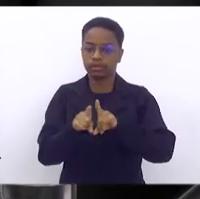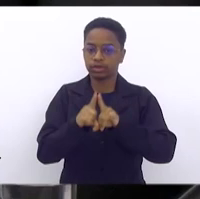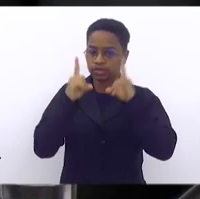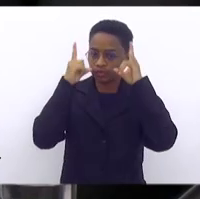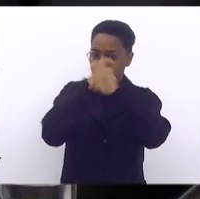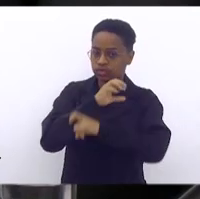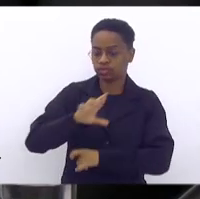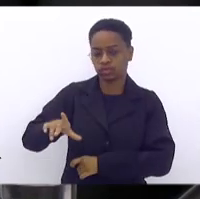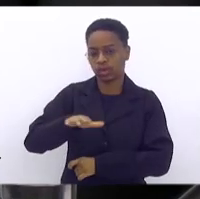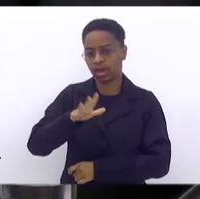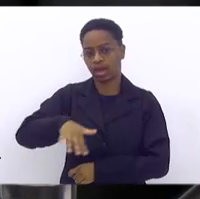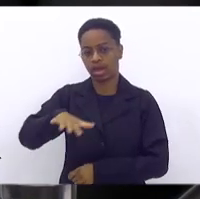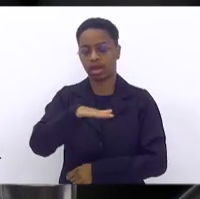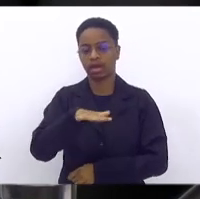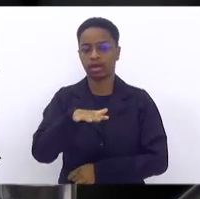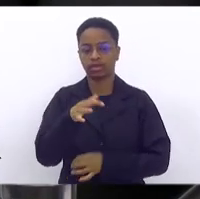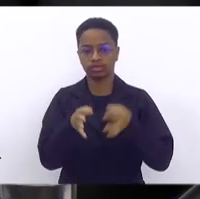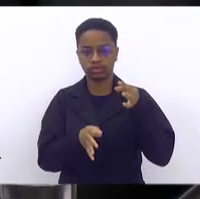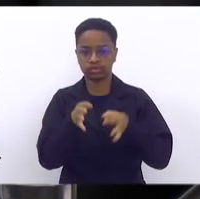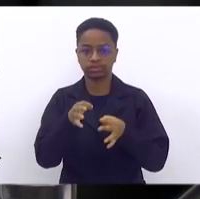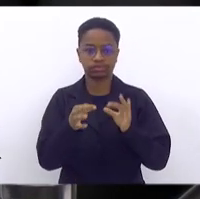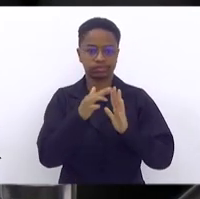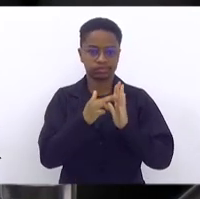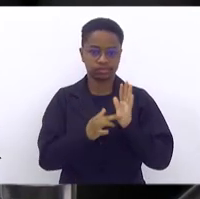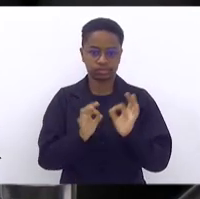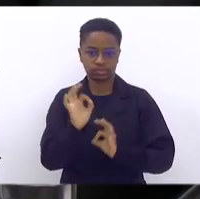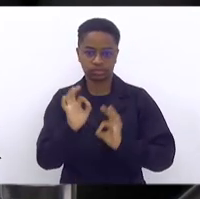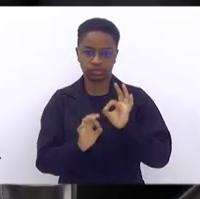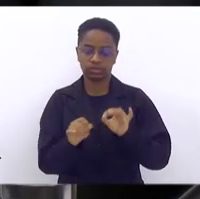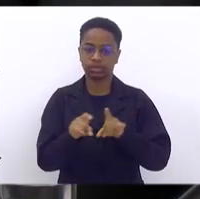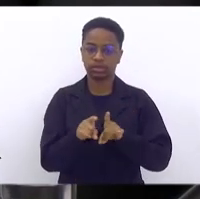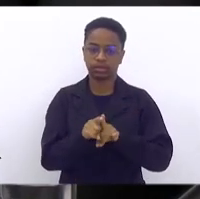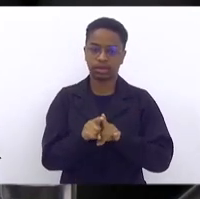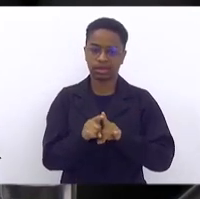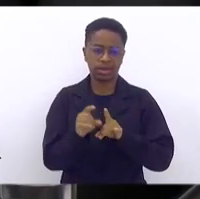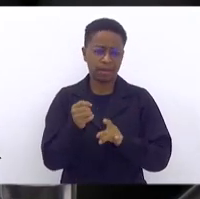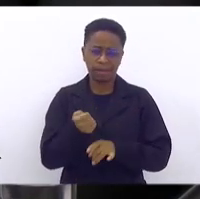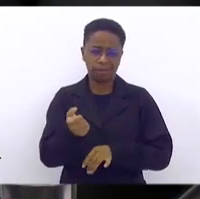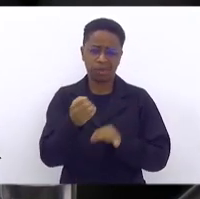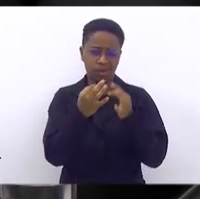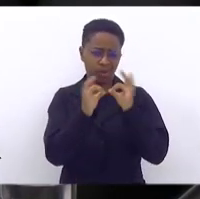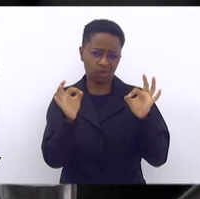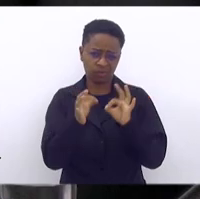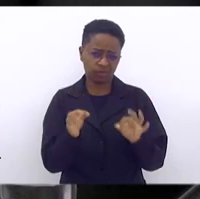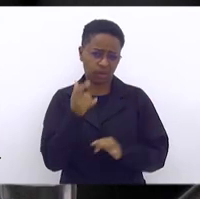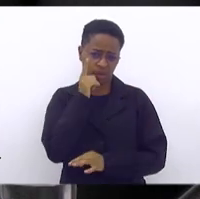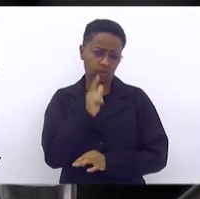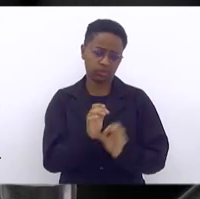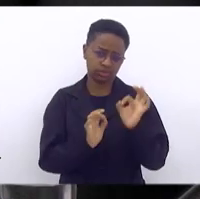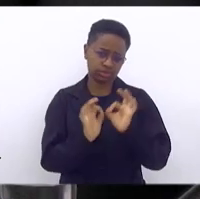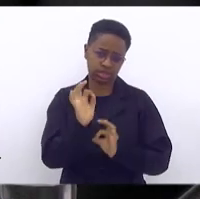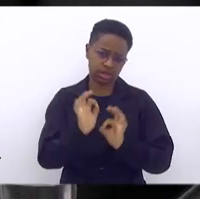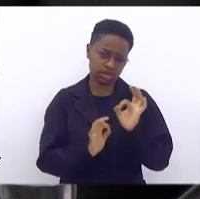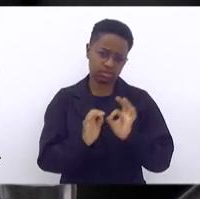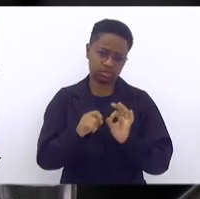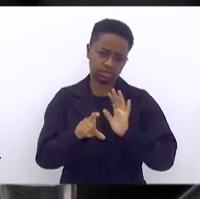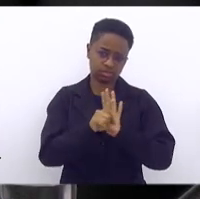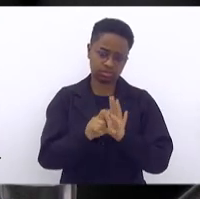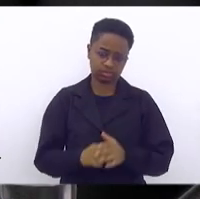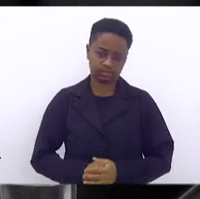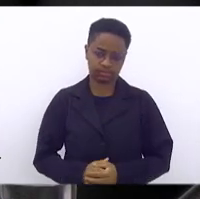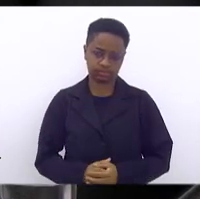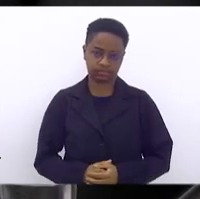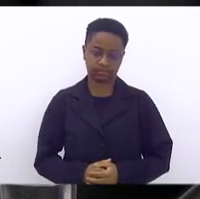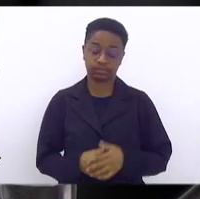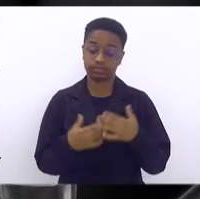juridicamente falando, de se fazer essa regulamentação em poucas linhas, você consegue regulamentar essa lei.